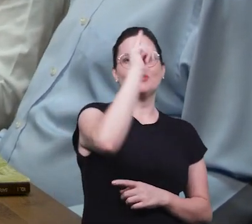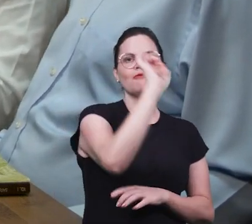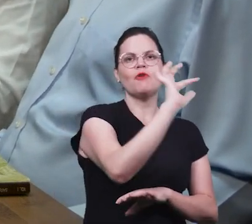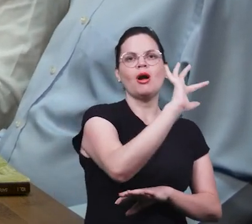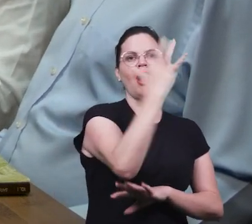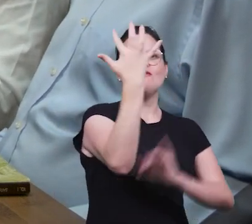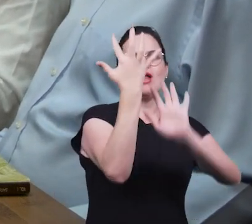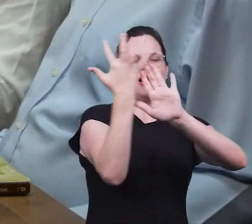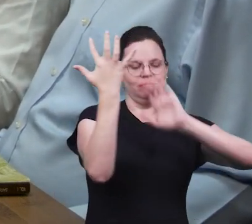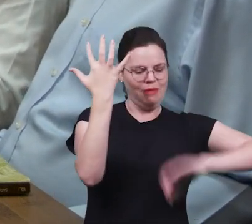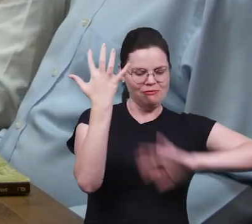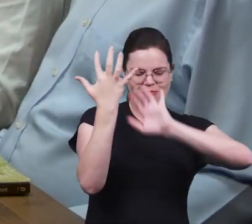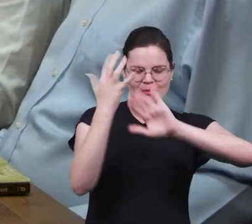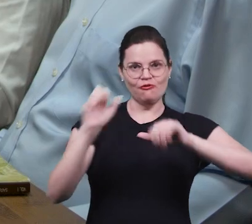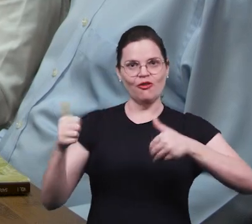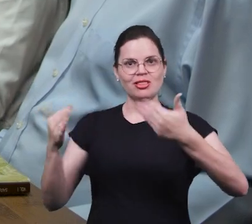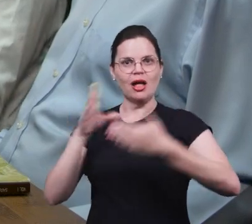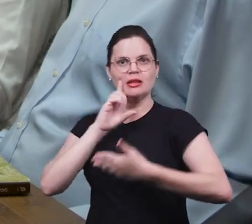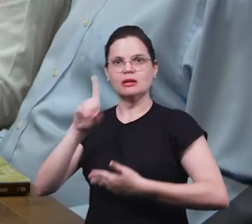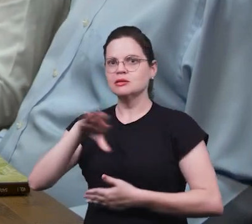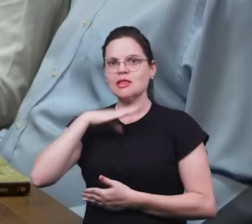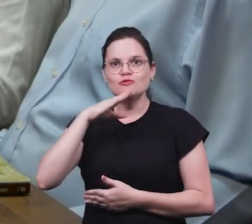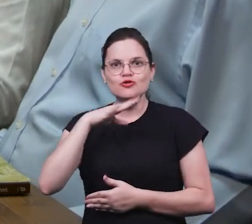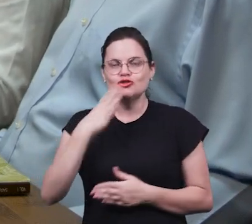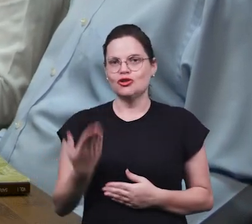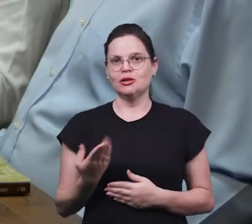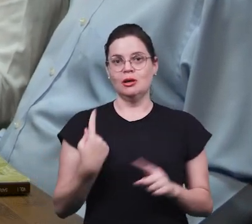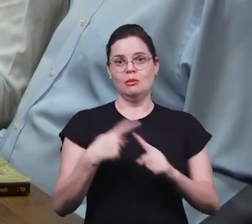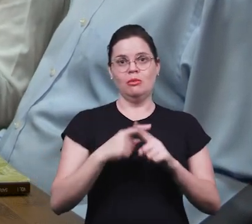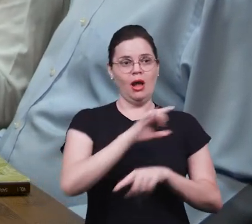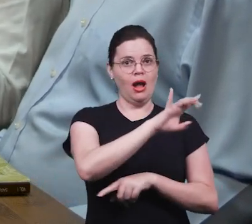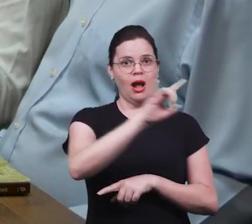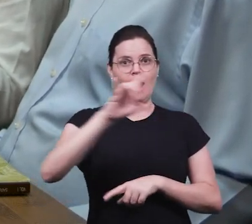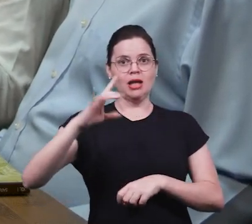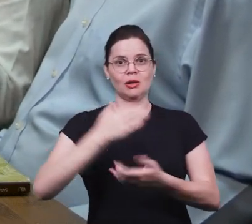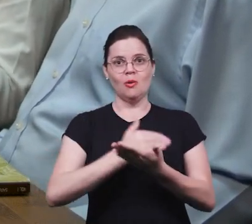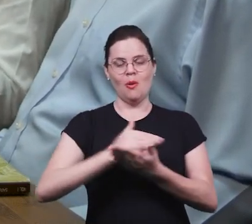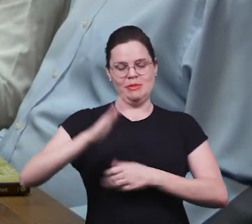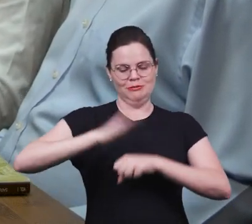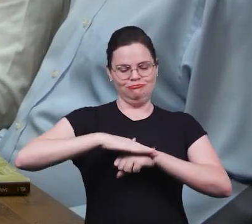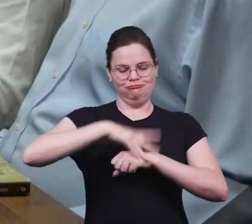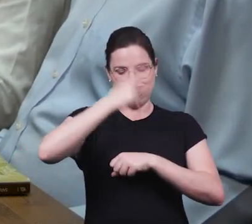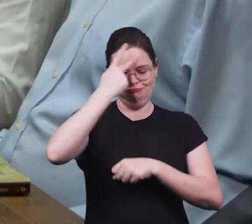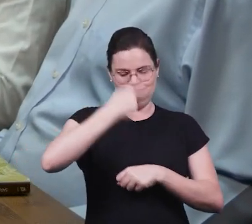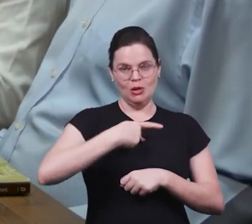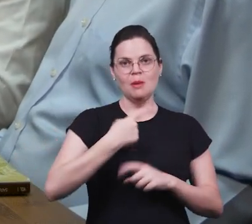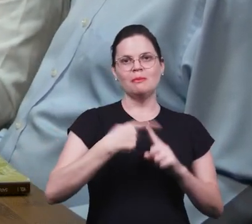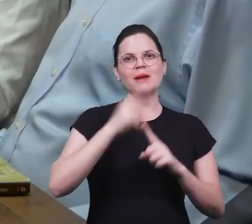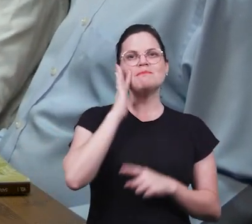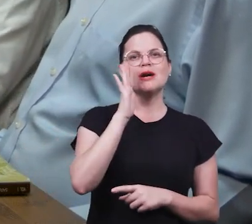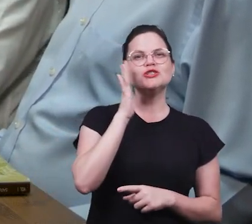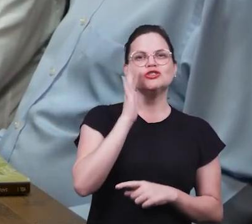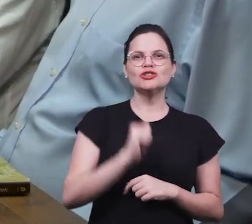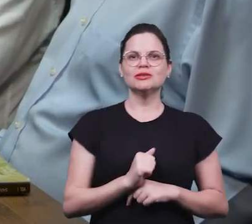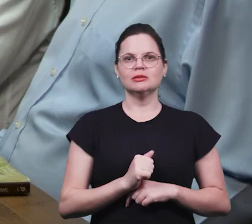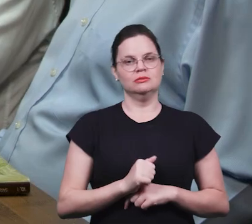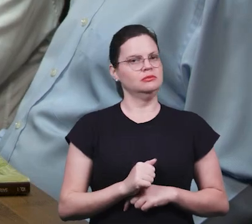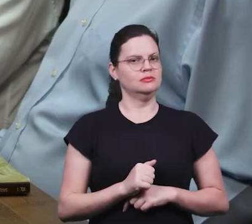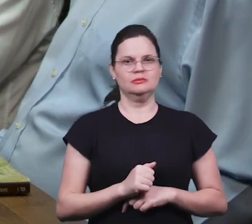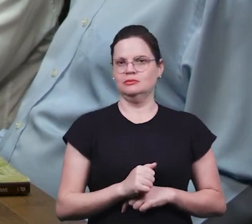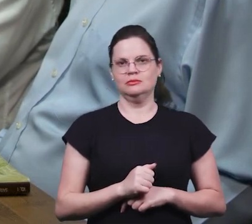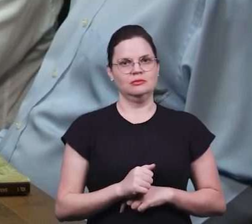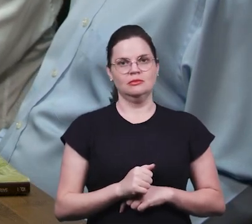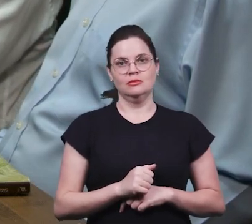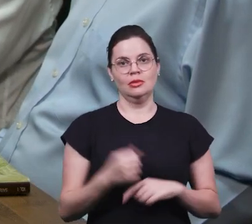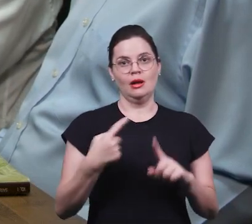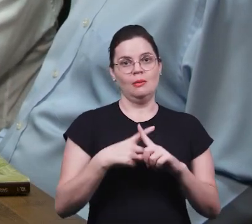quer oferecer para Deus, e acaba que cada um constrói o seu Deus, né? Porque fica imaginando o que Deus quer. Mas Deus, ele